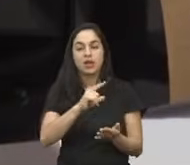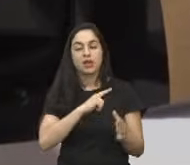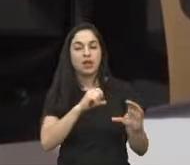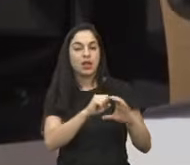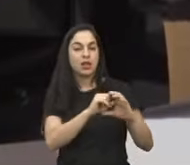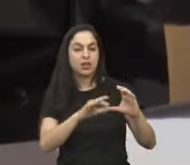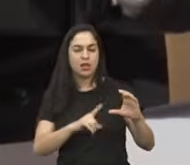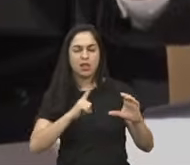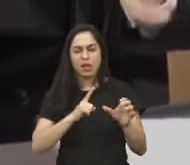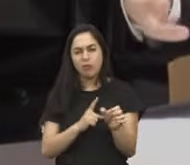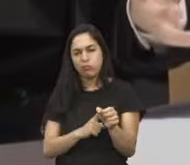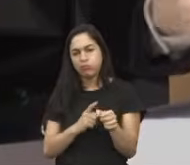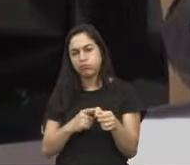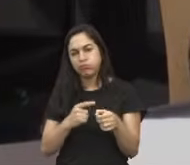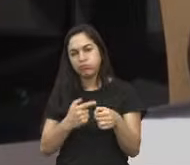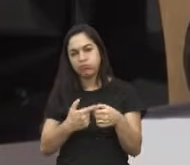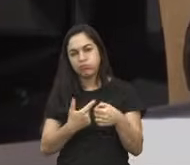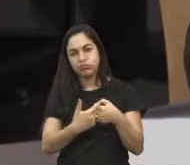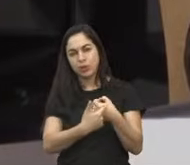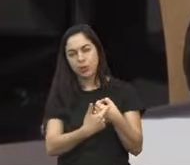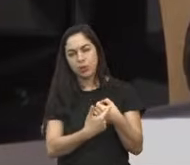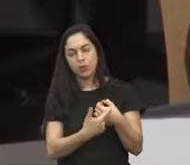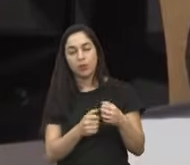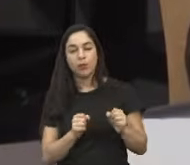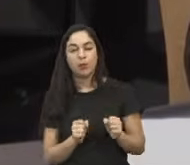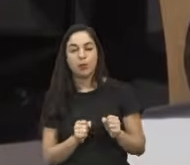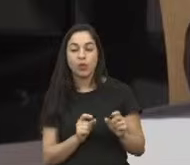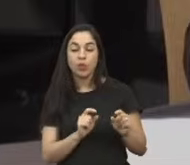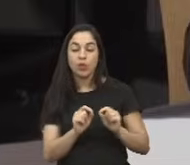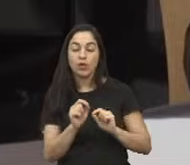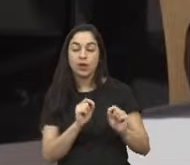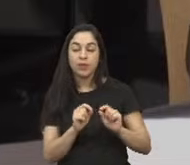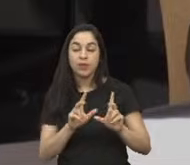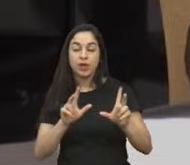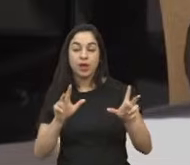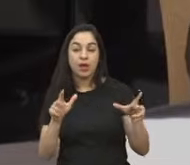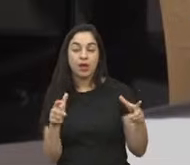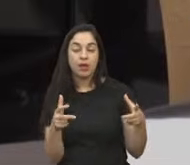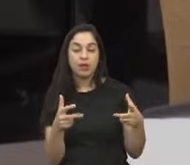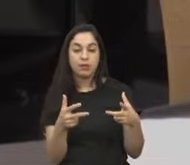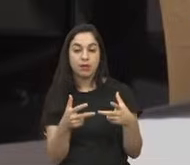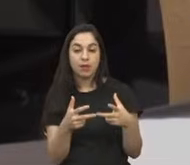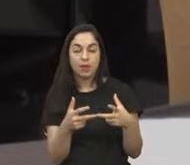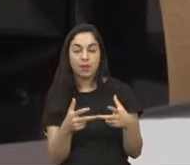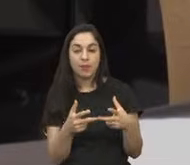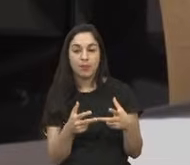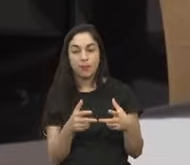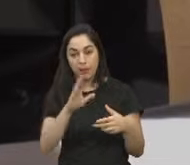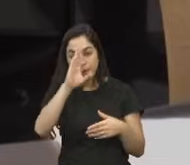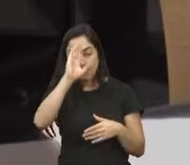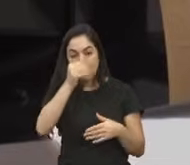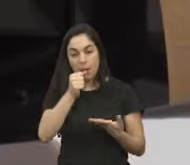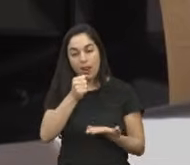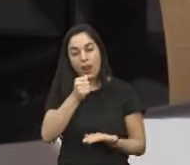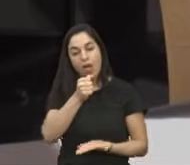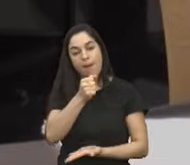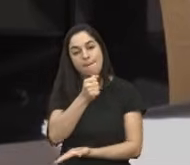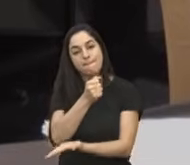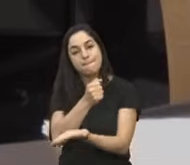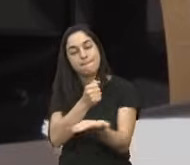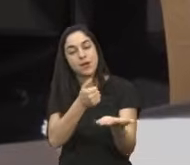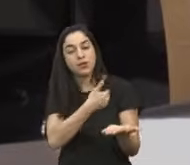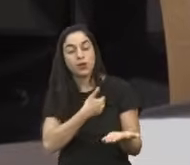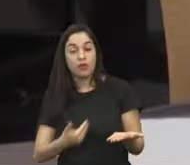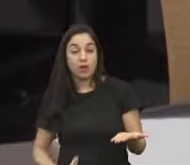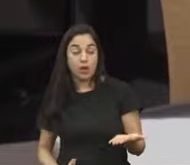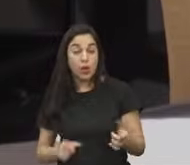em muitos municípios de porte médio, de que a Câmara é composta majoritariamente da base governista, de vereadores